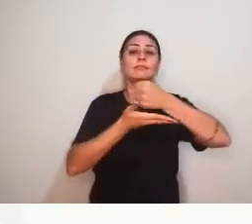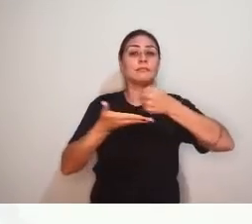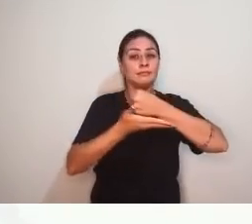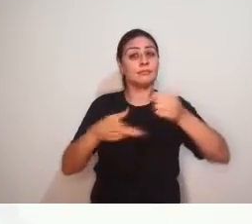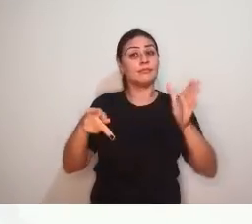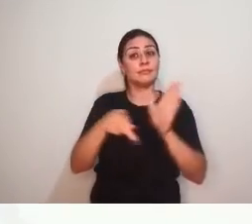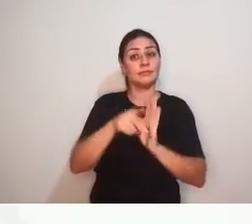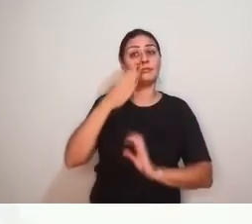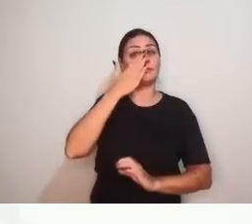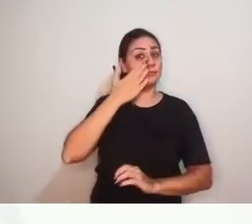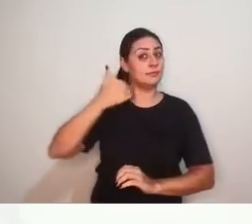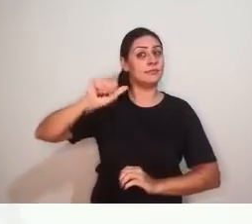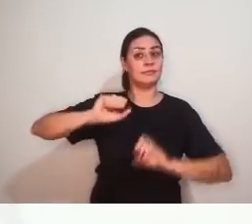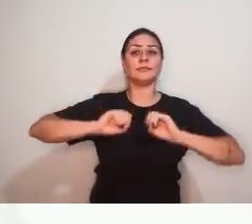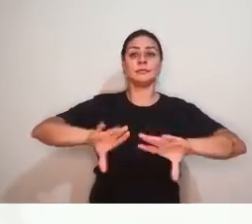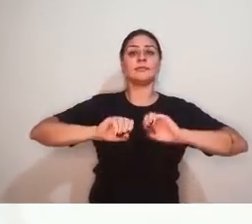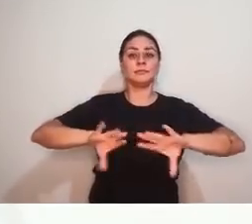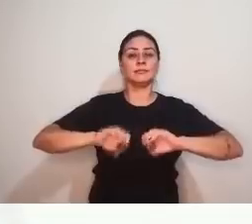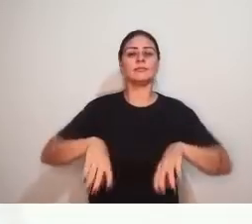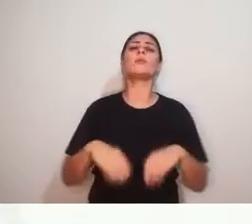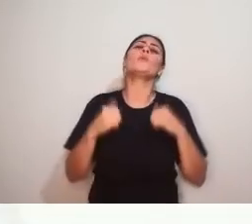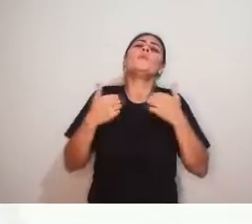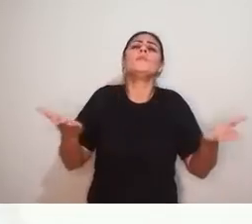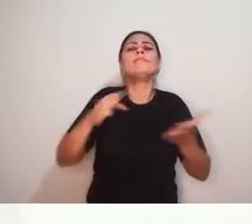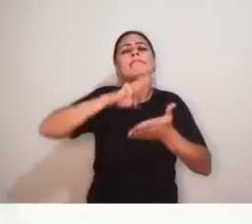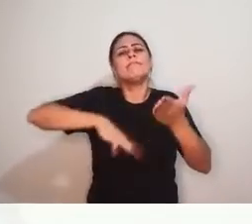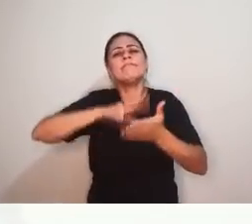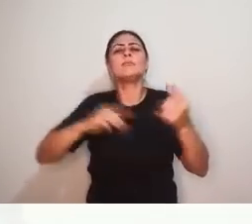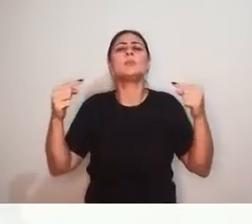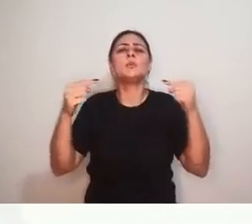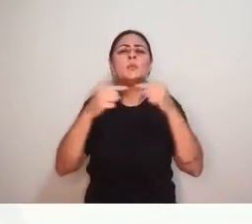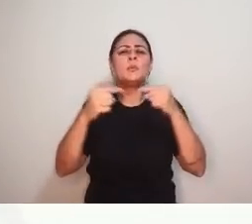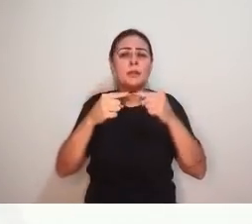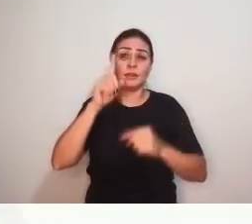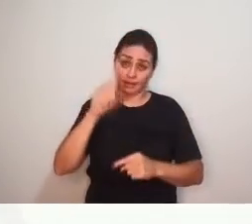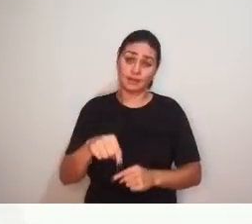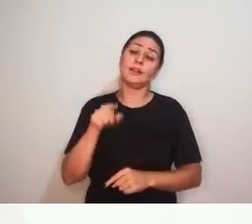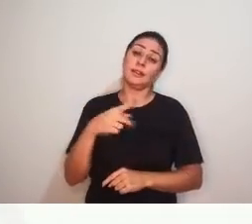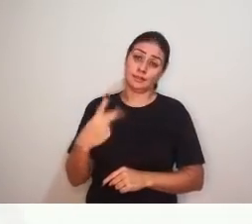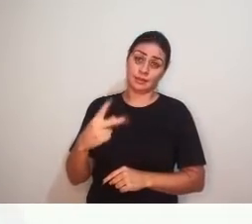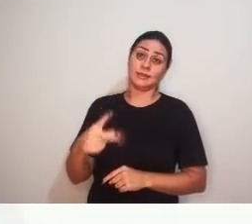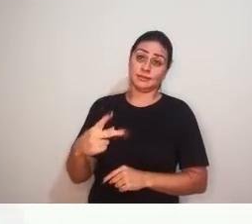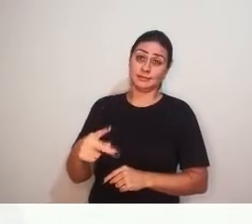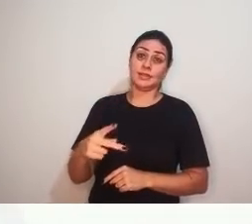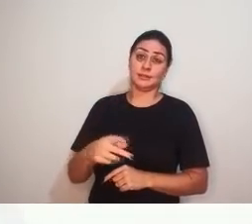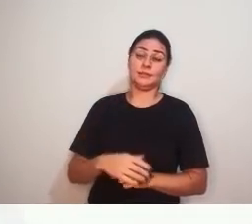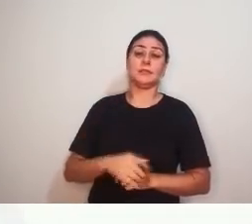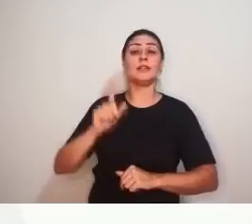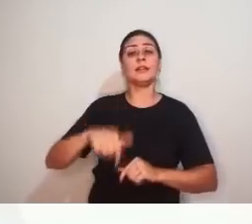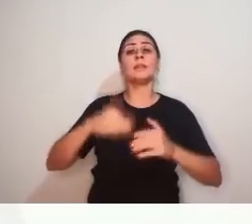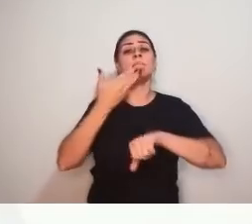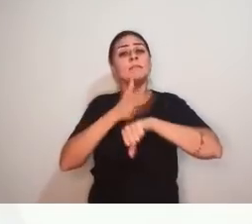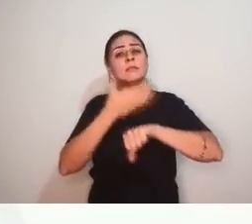de fundo do fazer pedagógico de Araucária. Legal. Que metodologia ela pressupõe? Essa que está aqui.